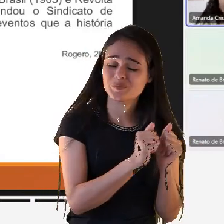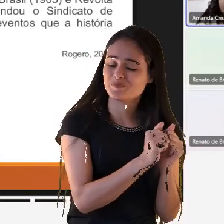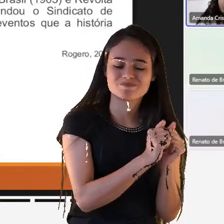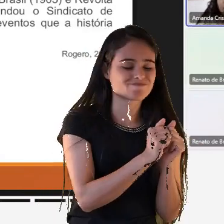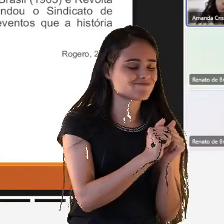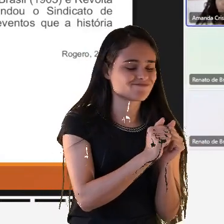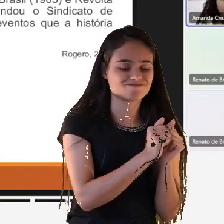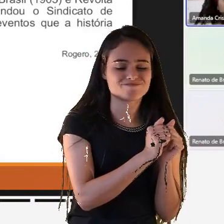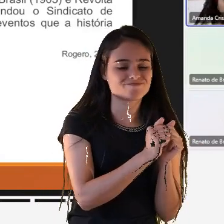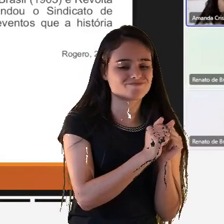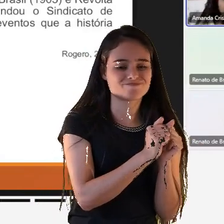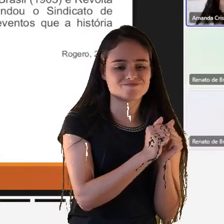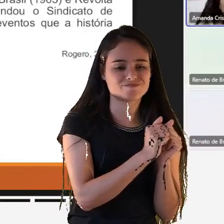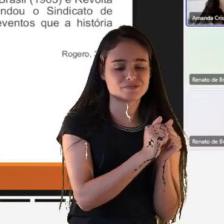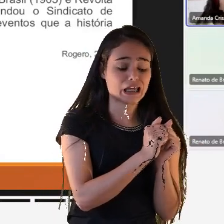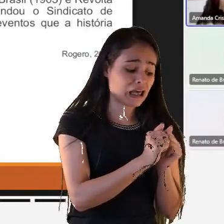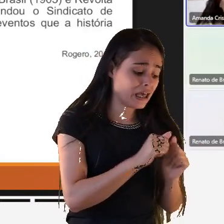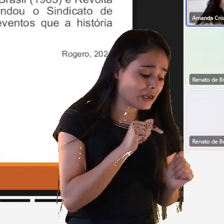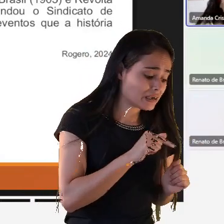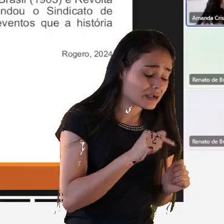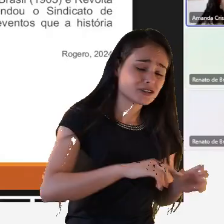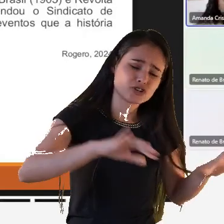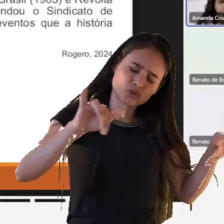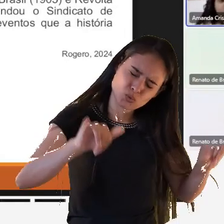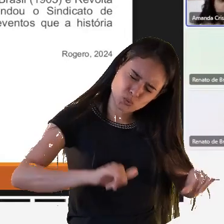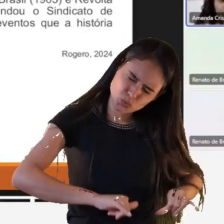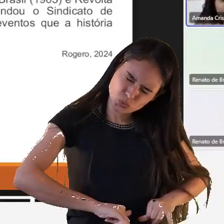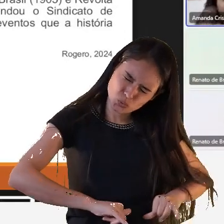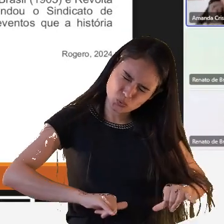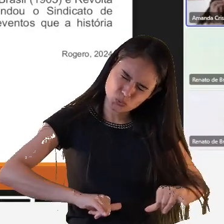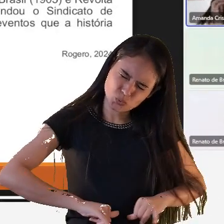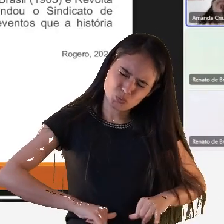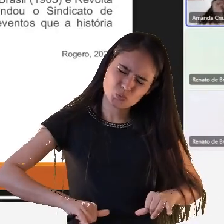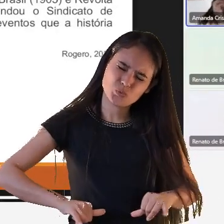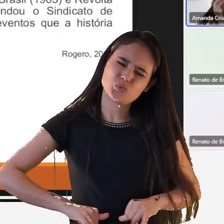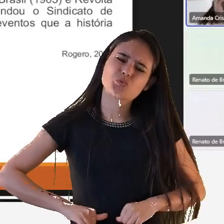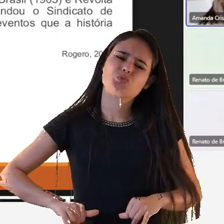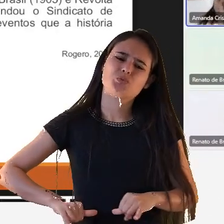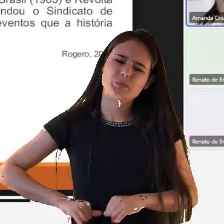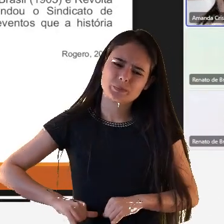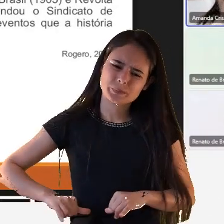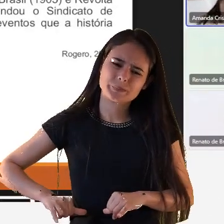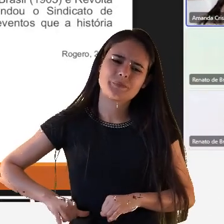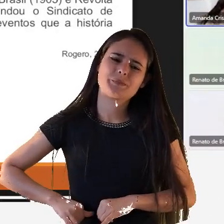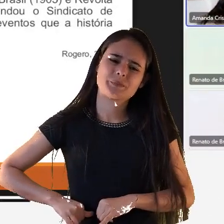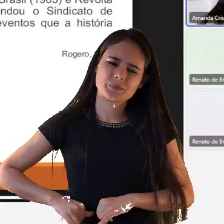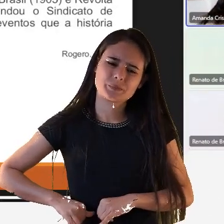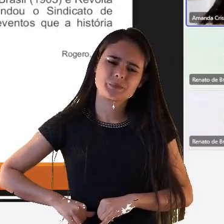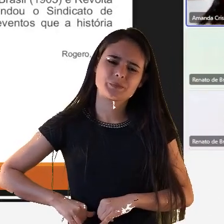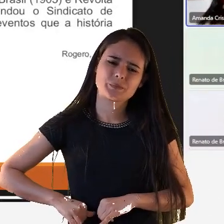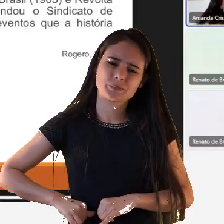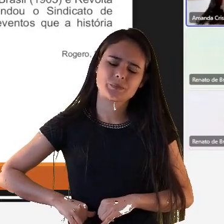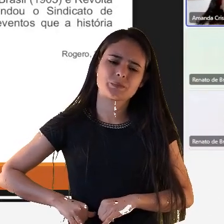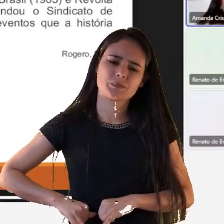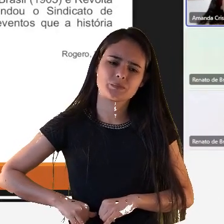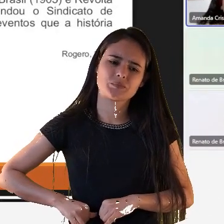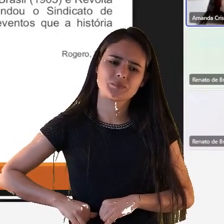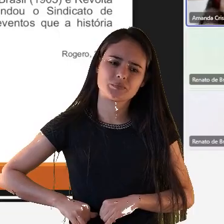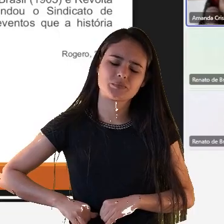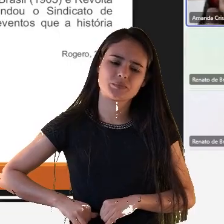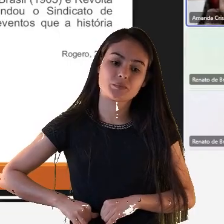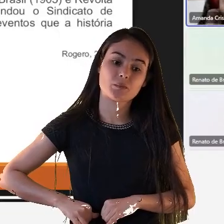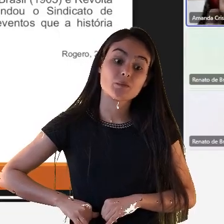de maneira muito desproporcional, assim, muito desproporcional. E aí ela acaba, como ela